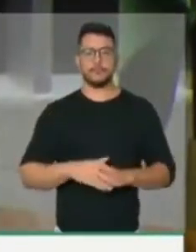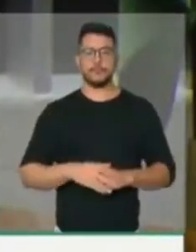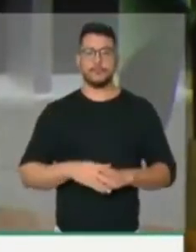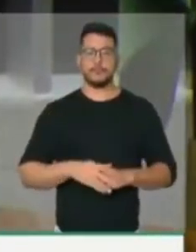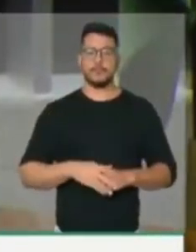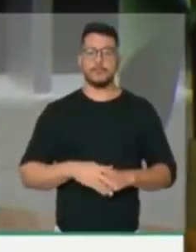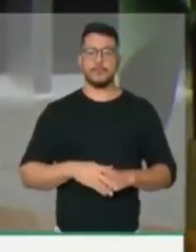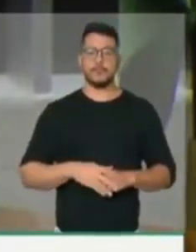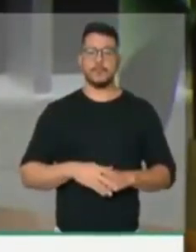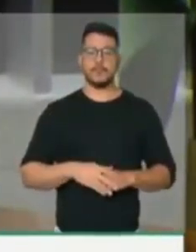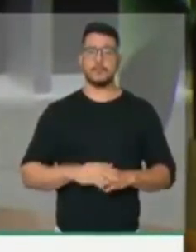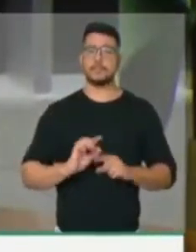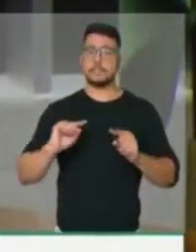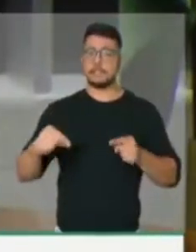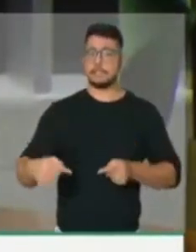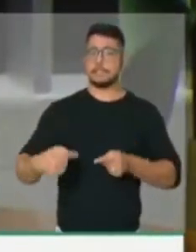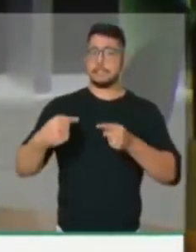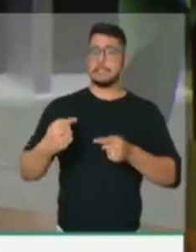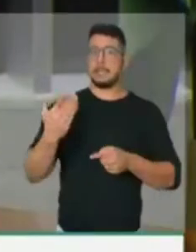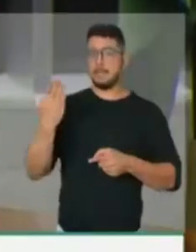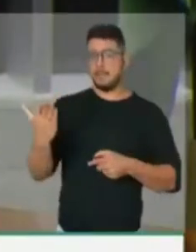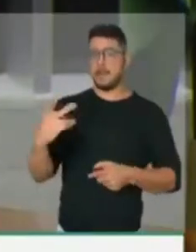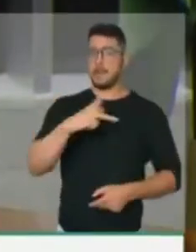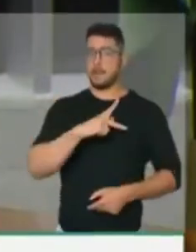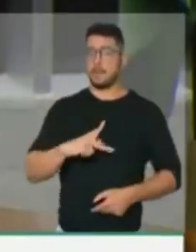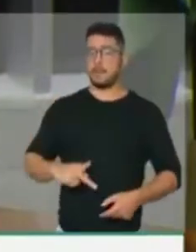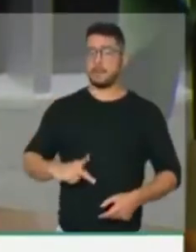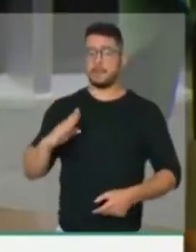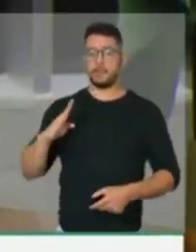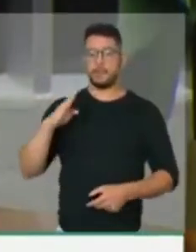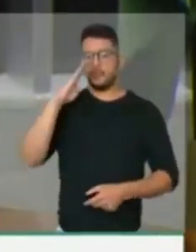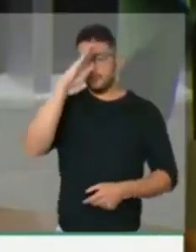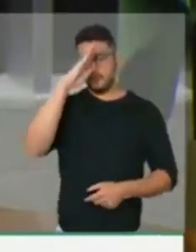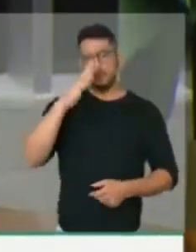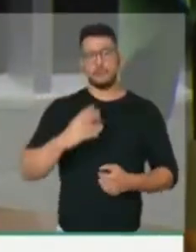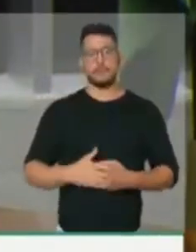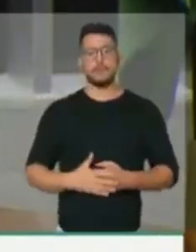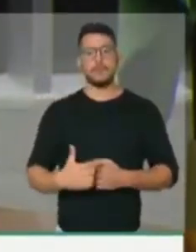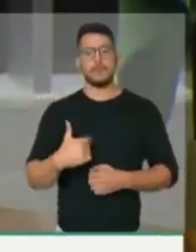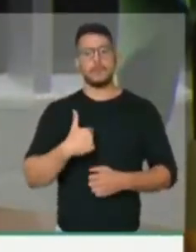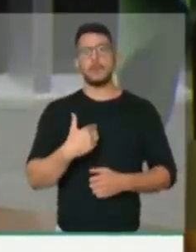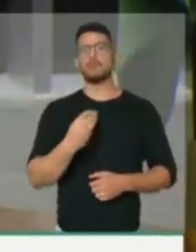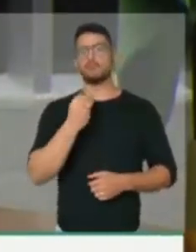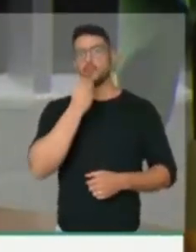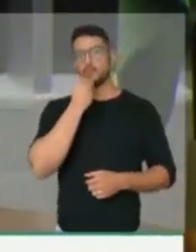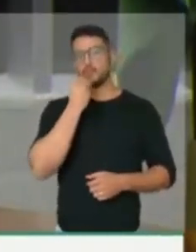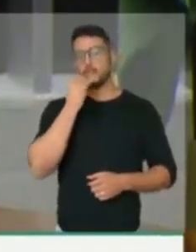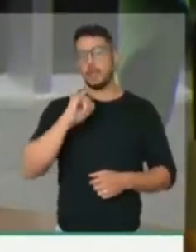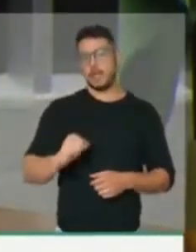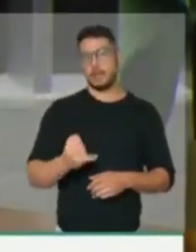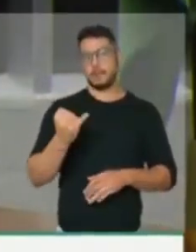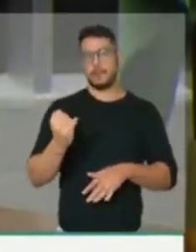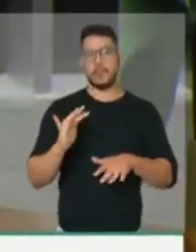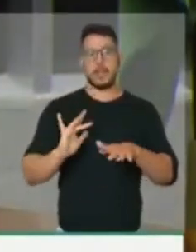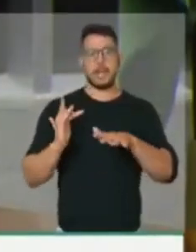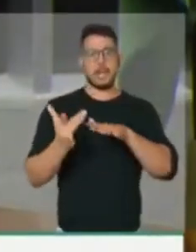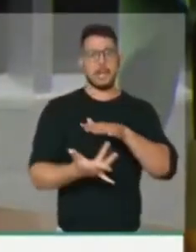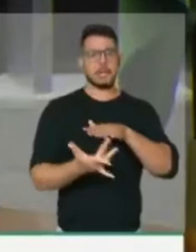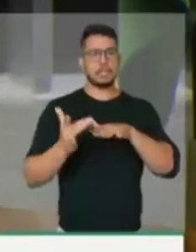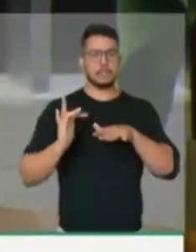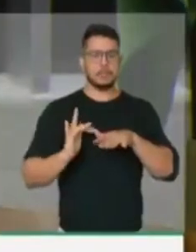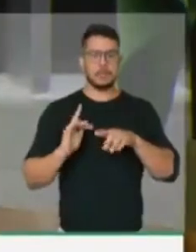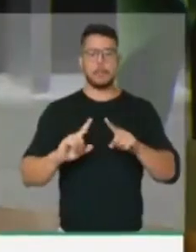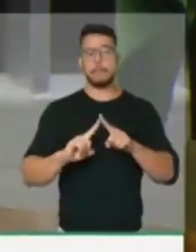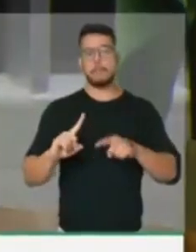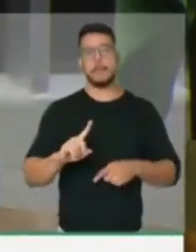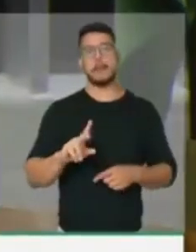nosso presidente Jair Messias Bolsonaro. Desafio esse que eu poderia fazê-lo pelas redes sociais e assim utilizar esse tempo aqui de uma